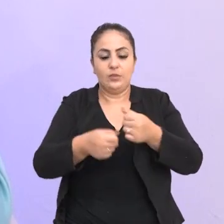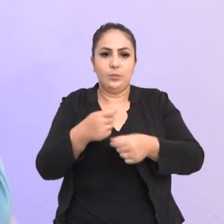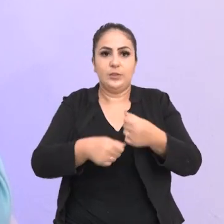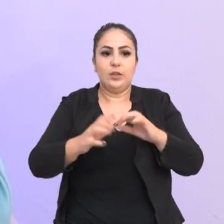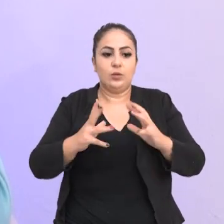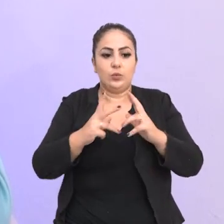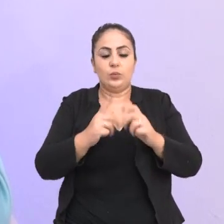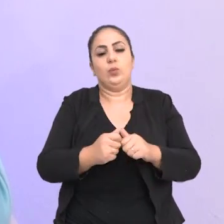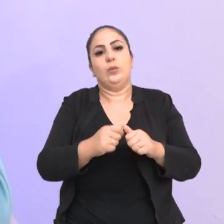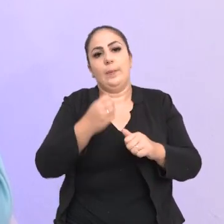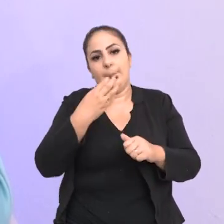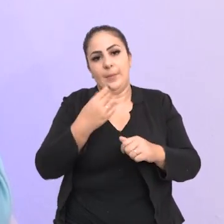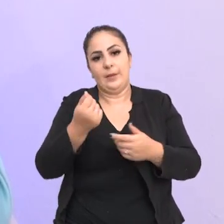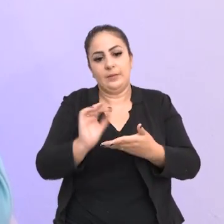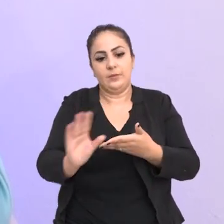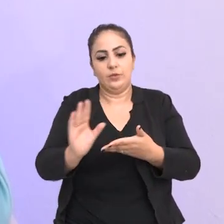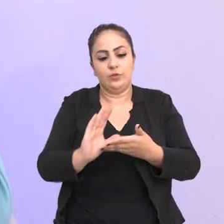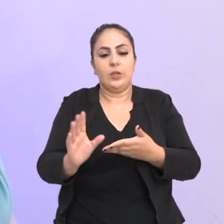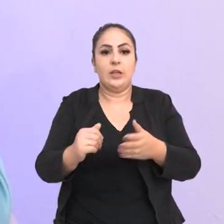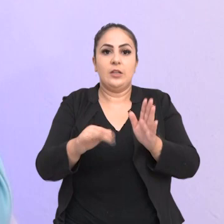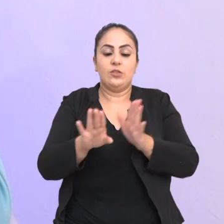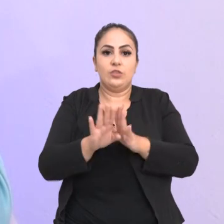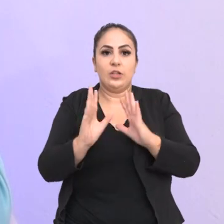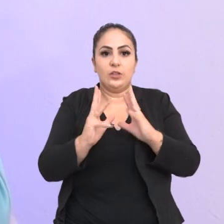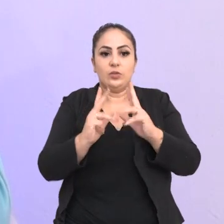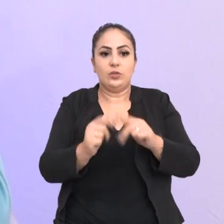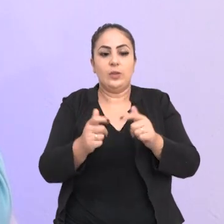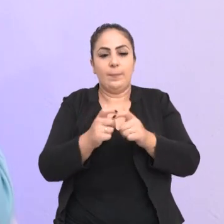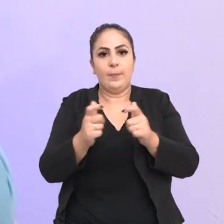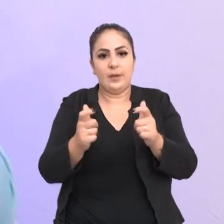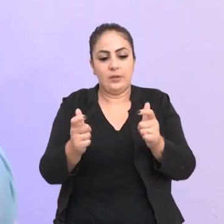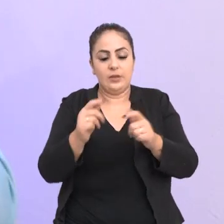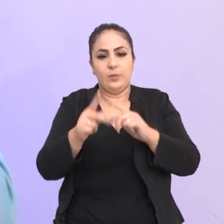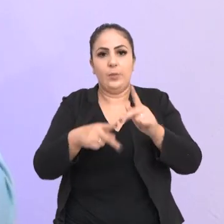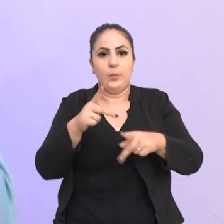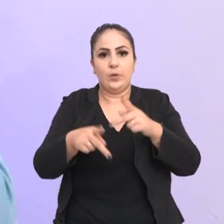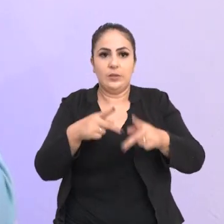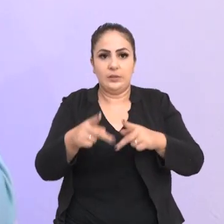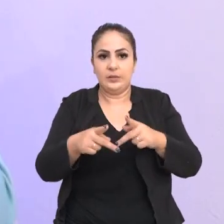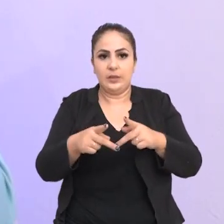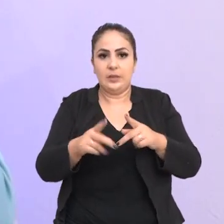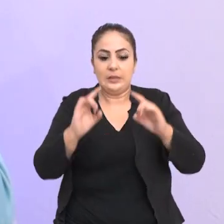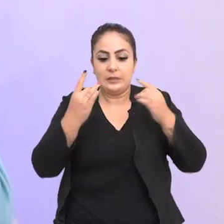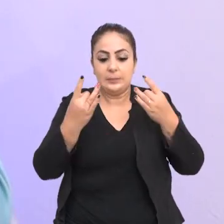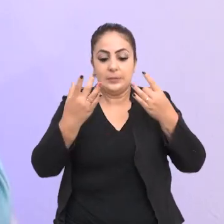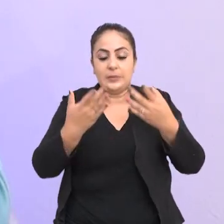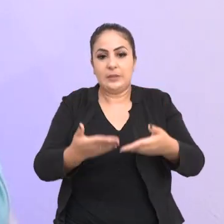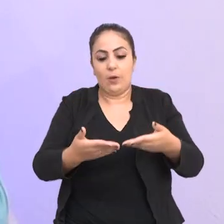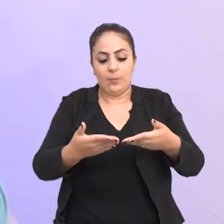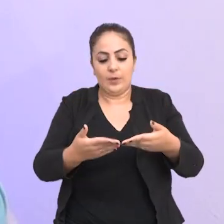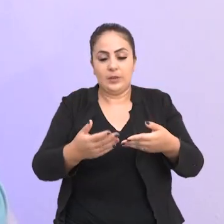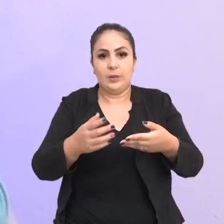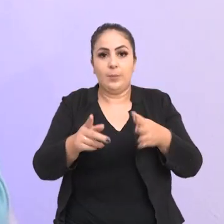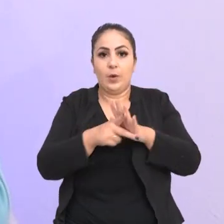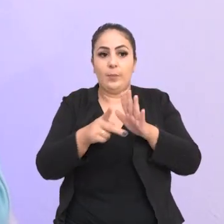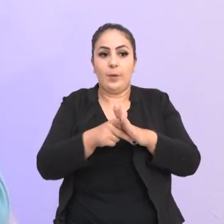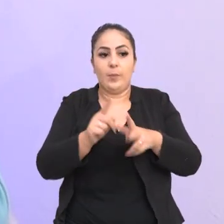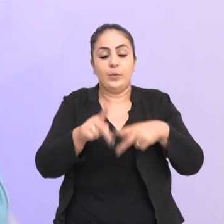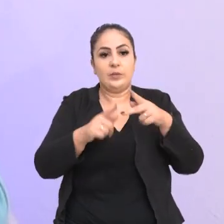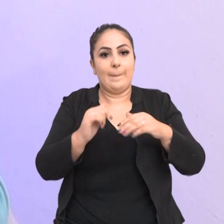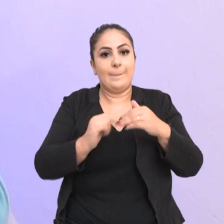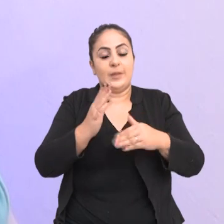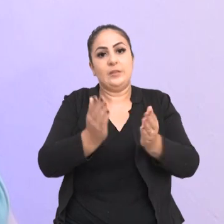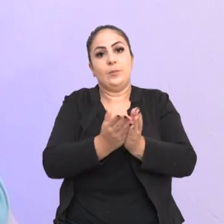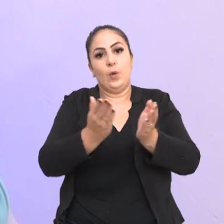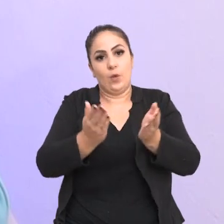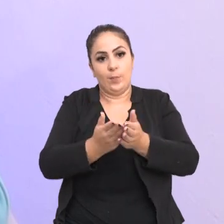bem administrados e bem investidos e que cheguem na maioria da população e especialmente naquela